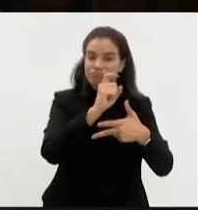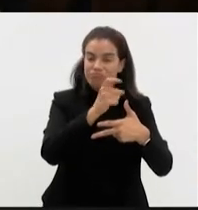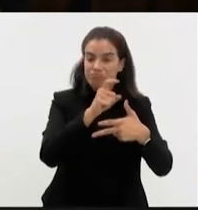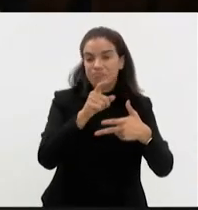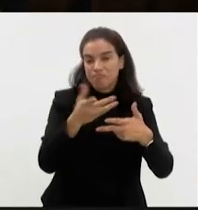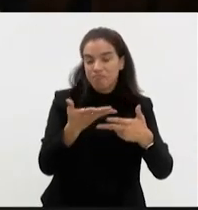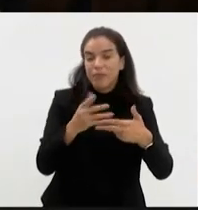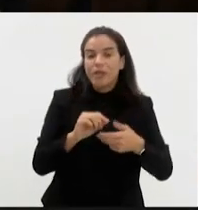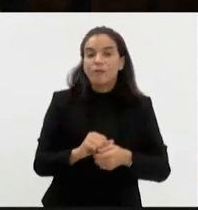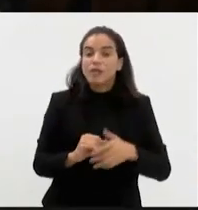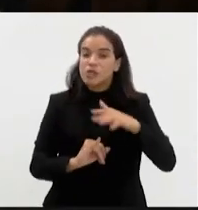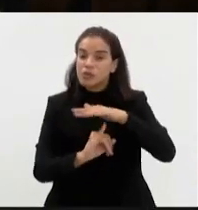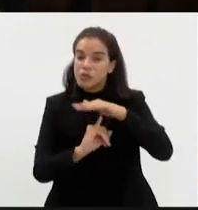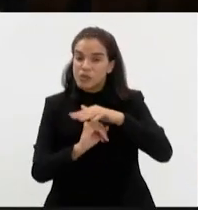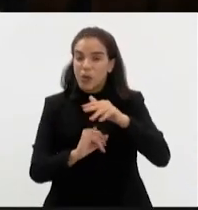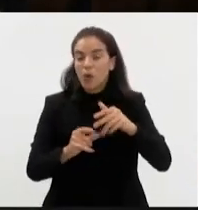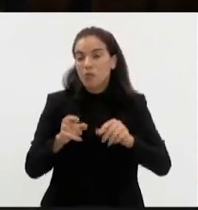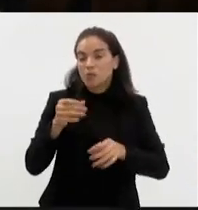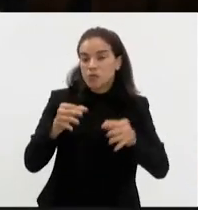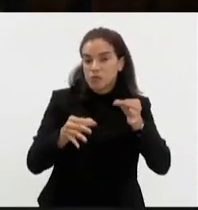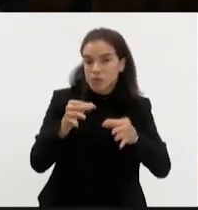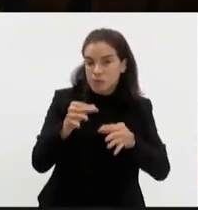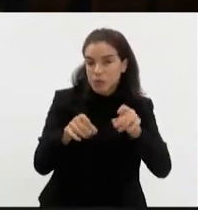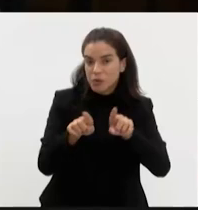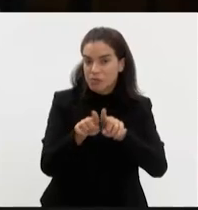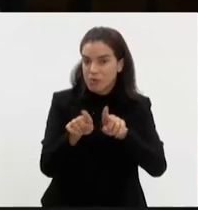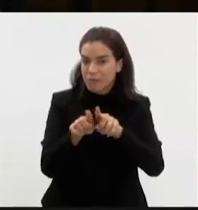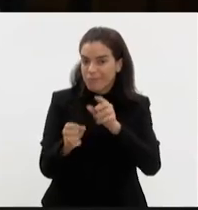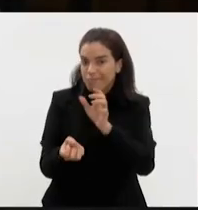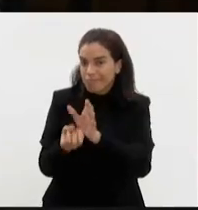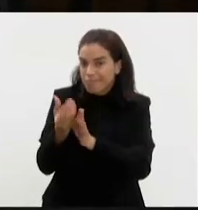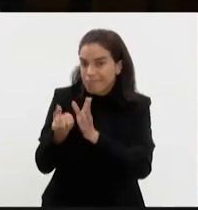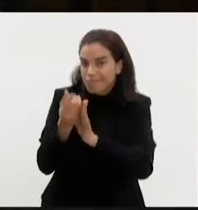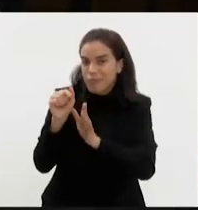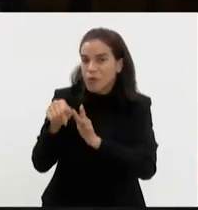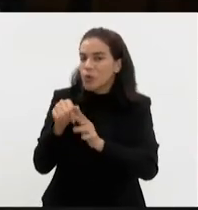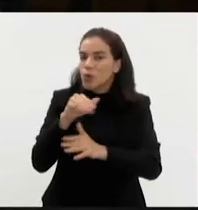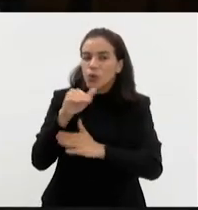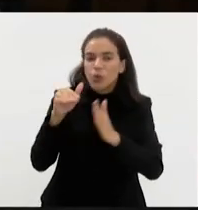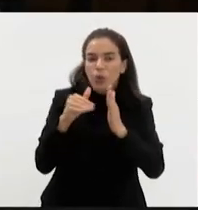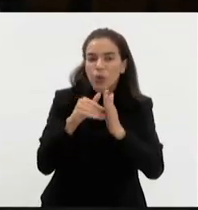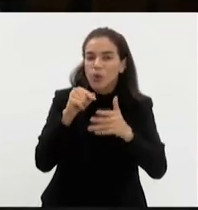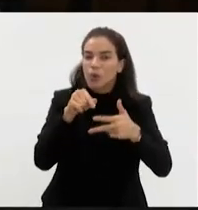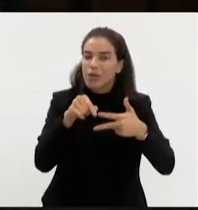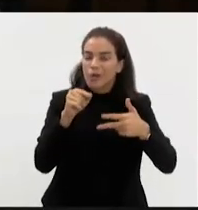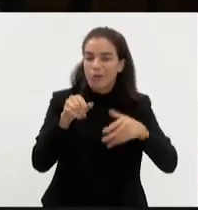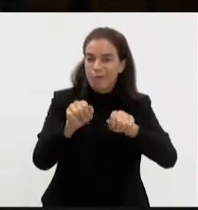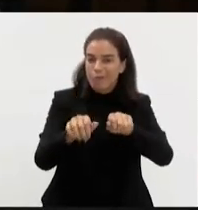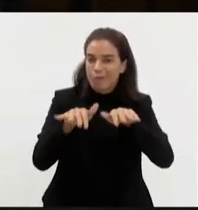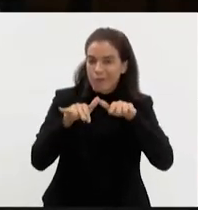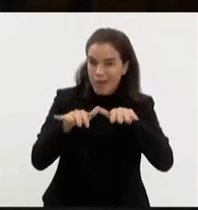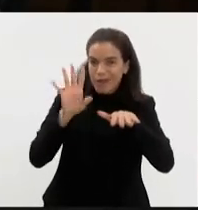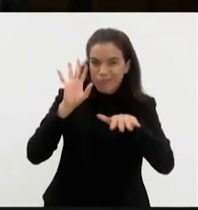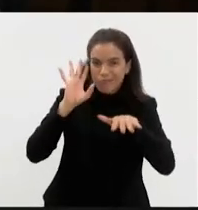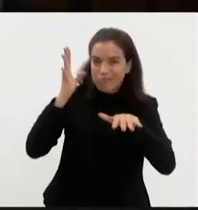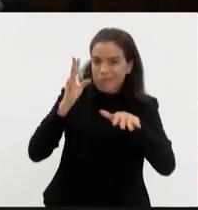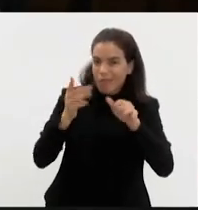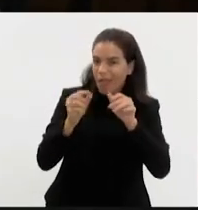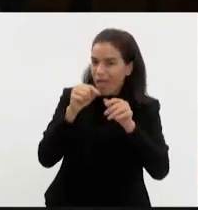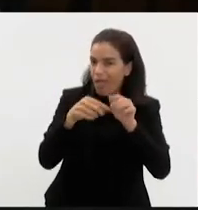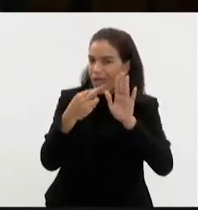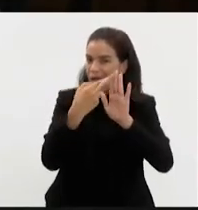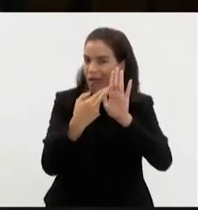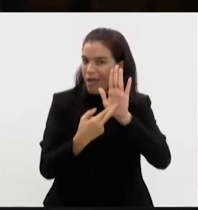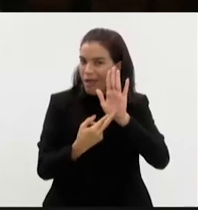instituição como judiciário capaz de fazer valer aquilo que o Parlamento decidiu ser a regra dentro das situações de